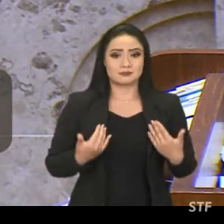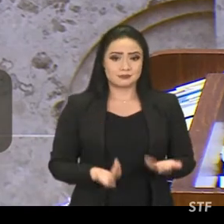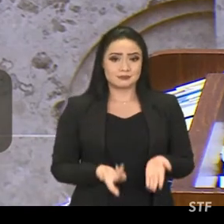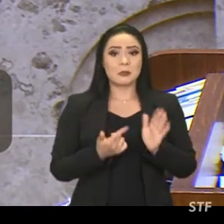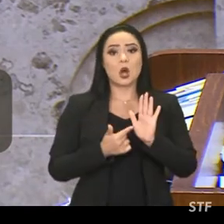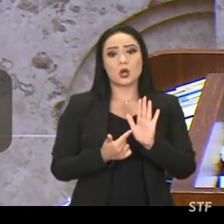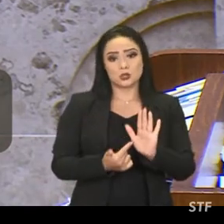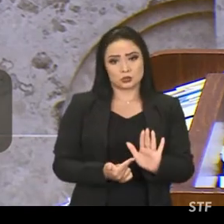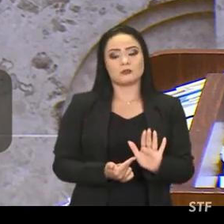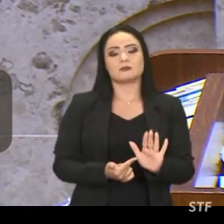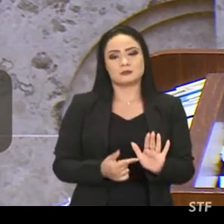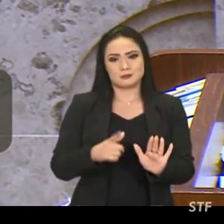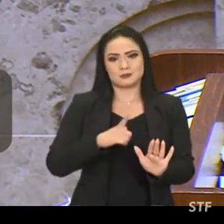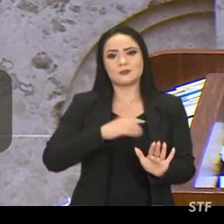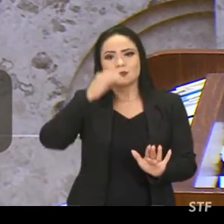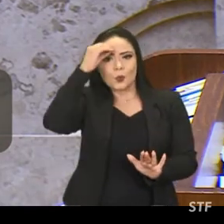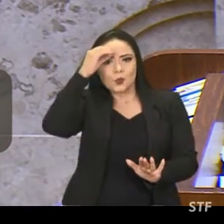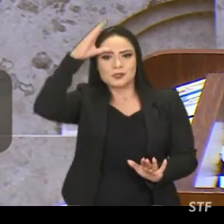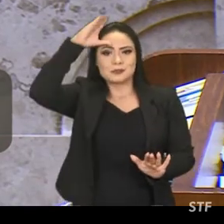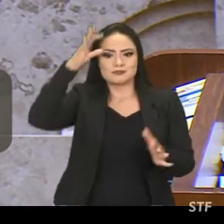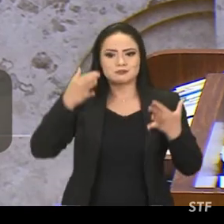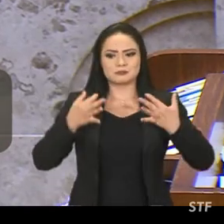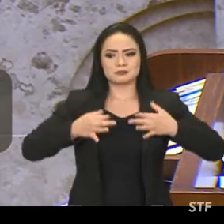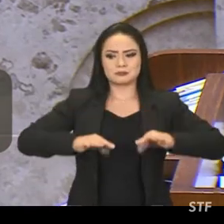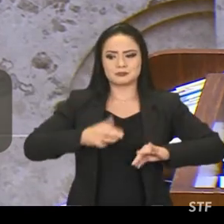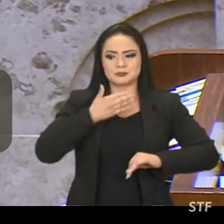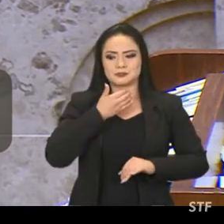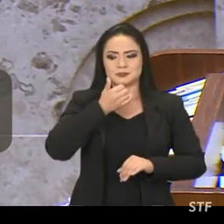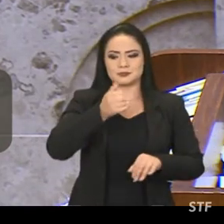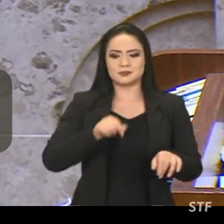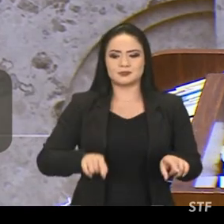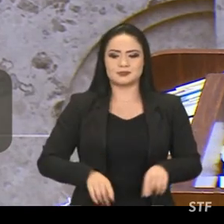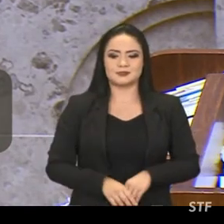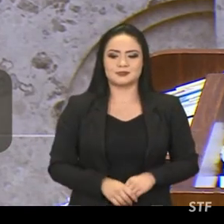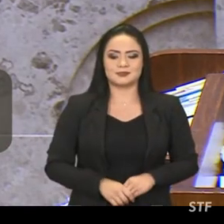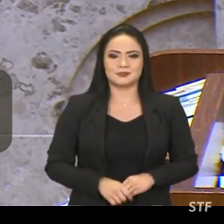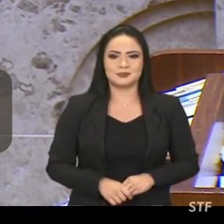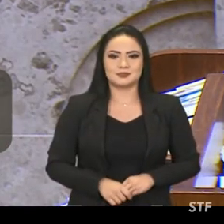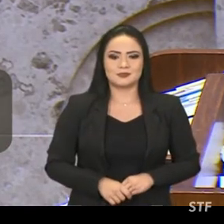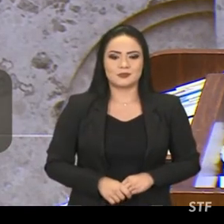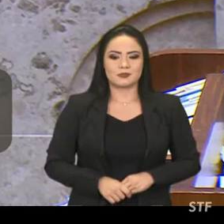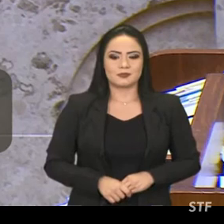que têm o conhecimento suficiente do direito.